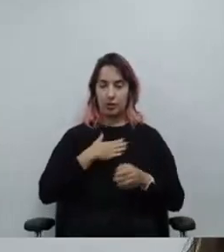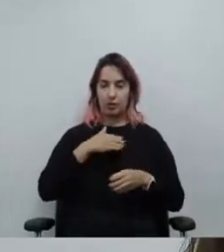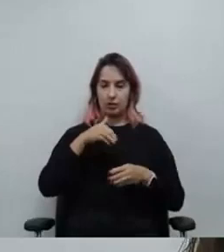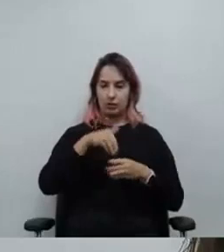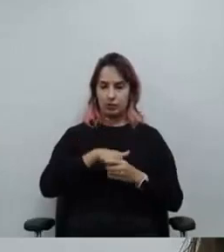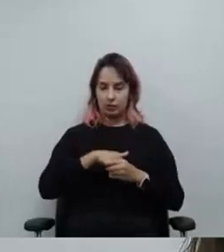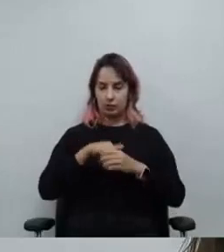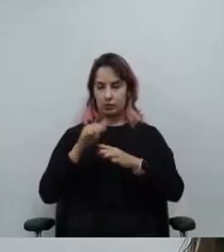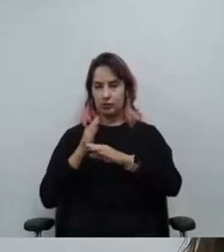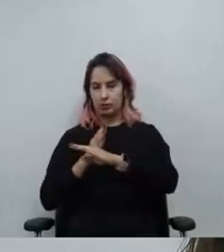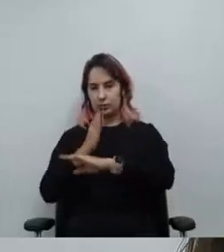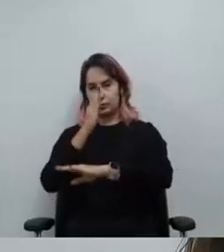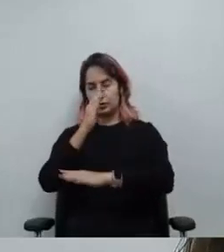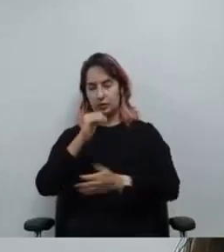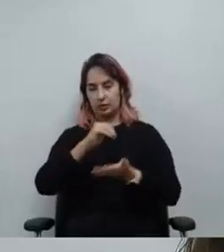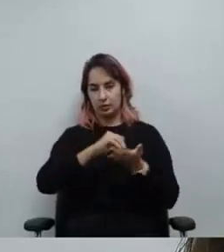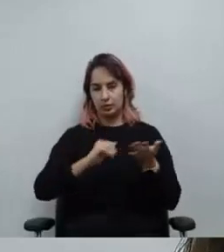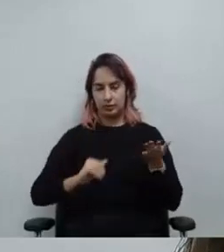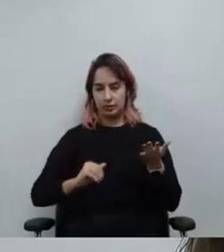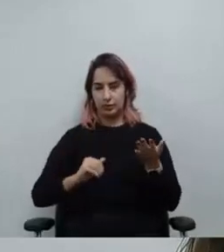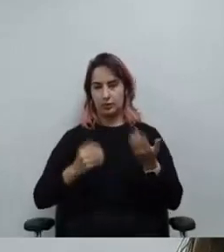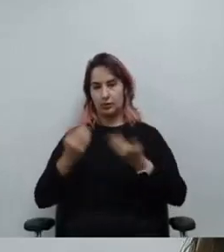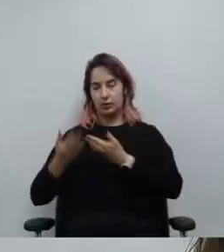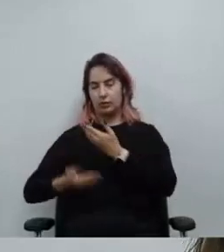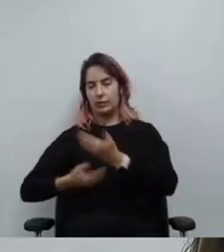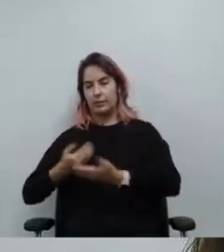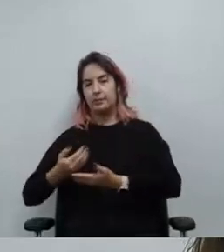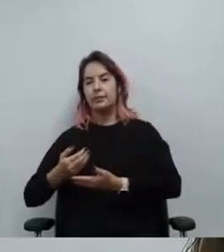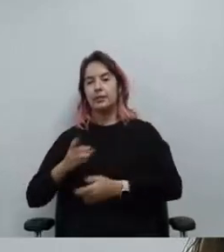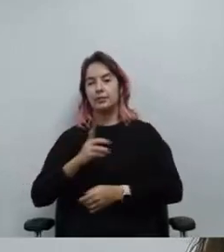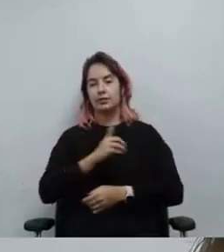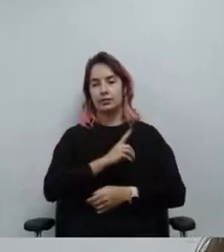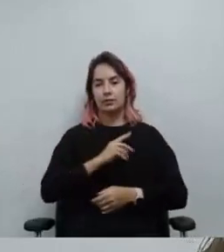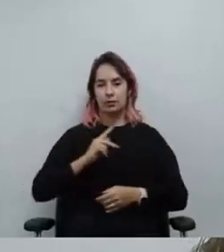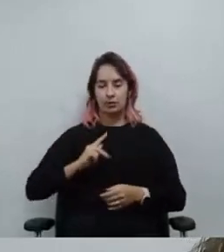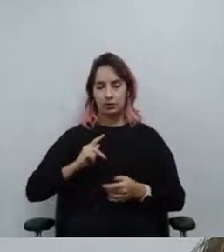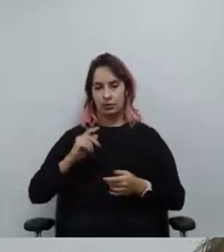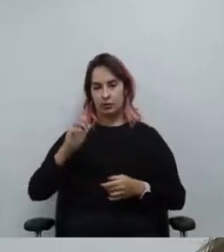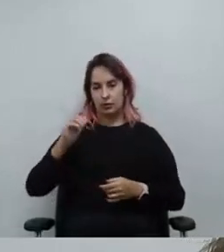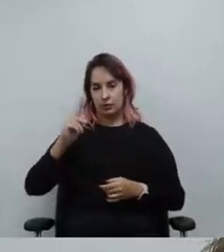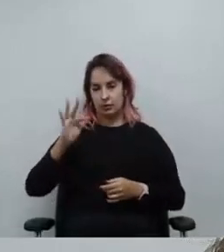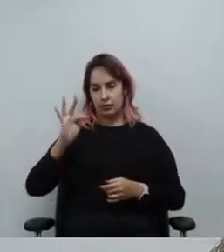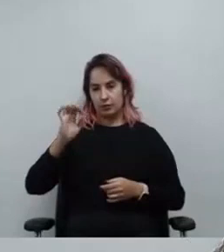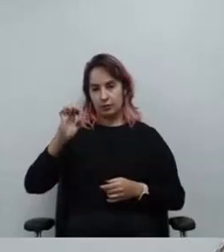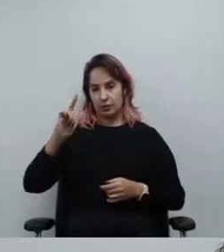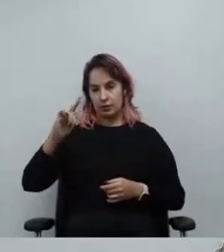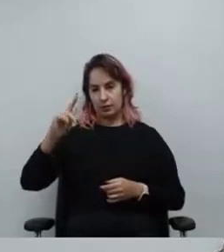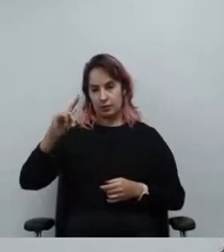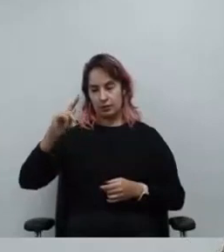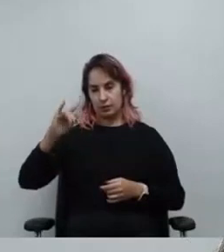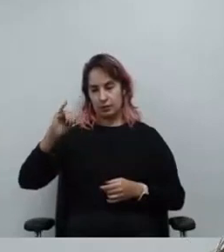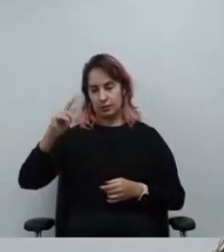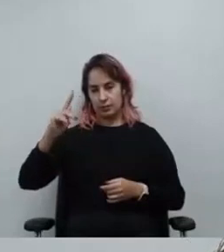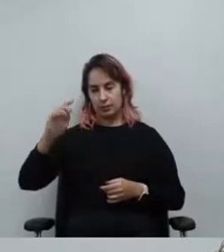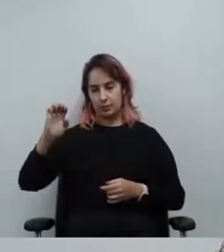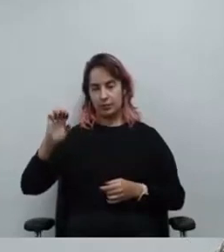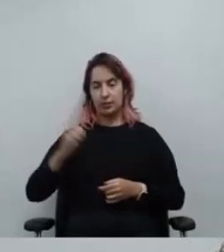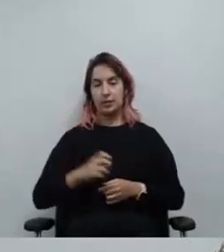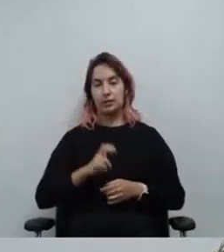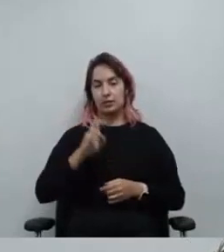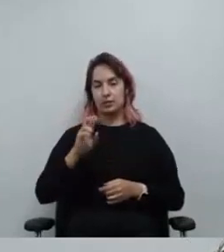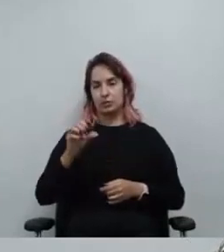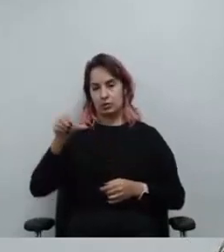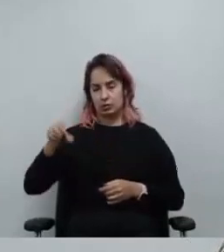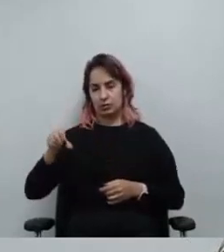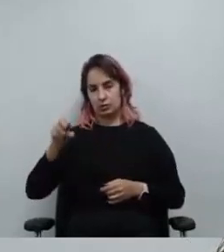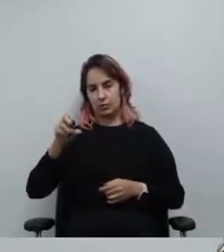pela aprovação da remoção por permuta em questão, passando o defensor público Felipe Rotz de Macedo Cunha a ocupar a 59ª